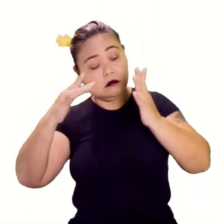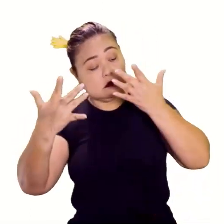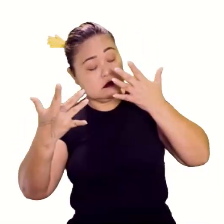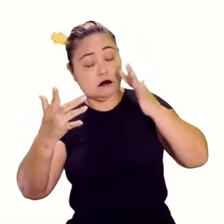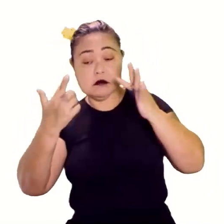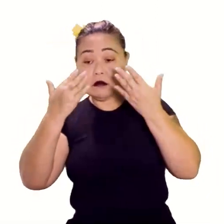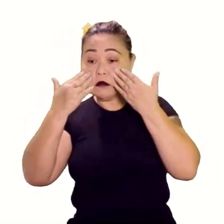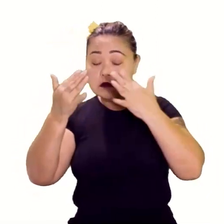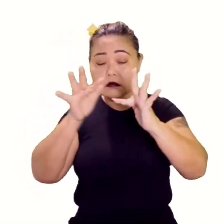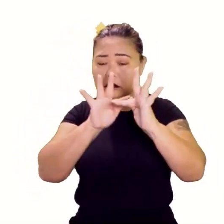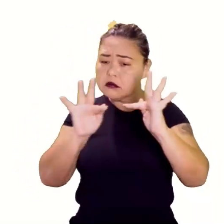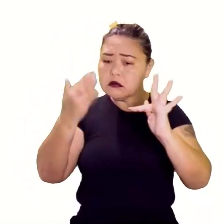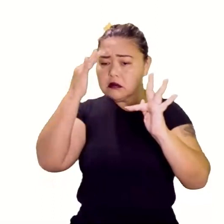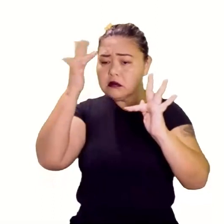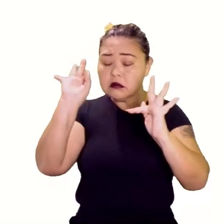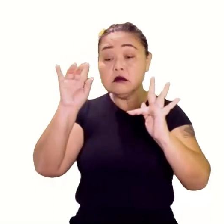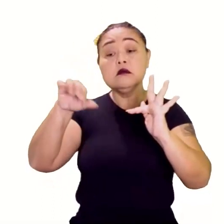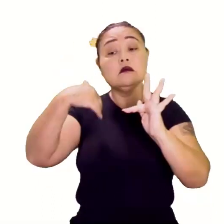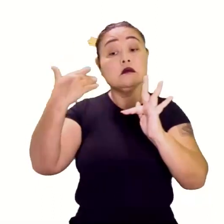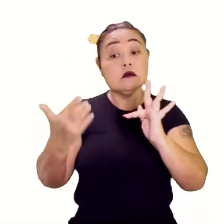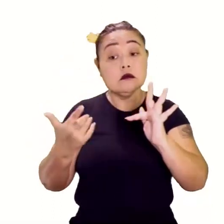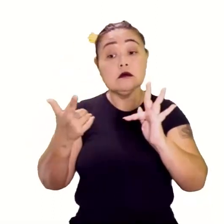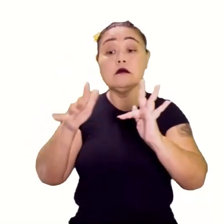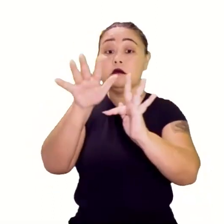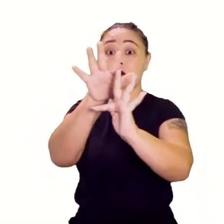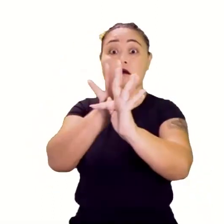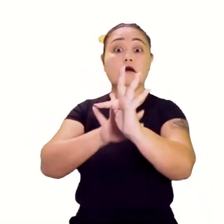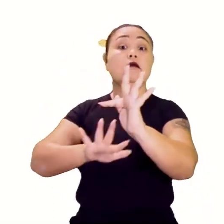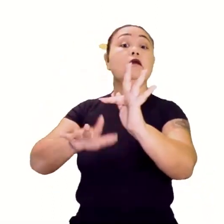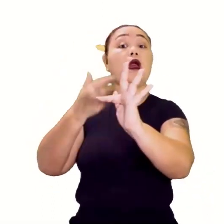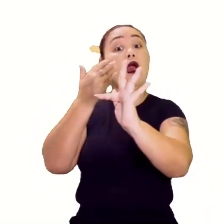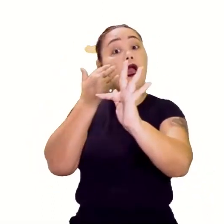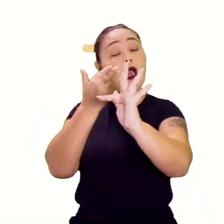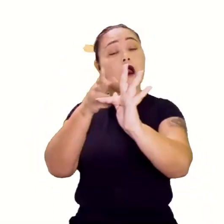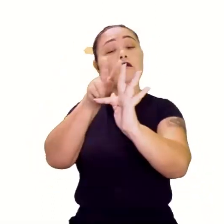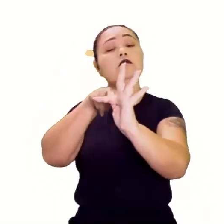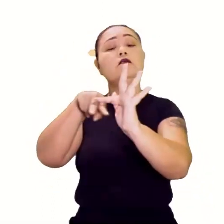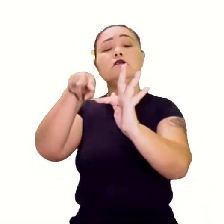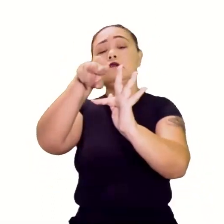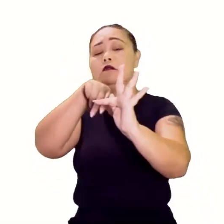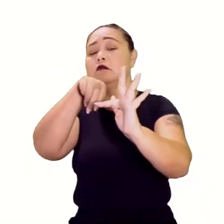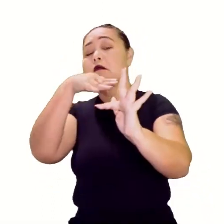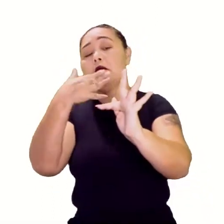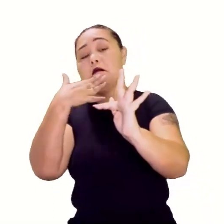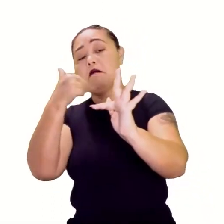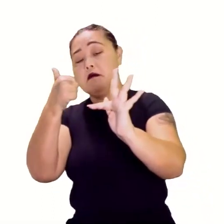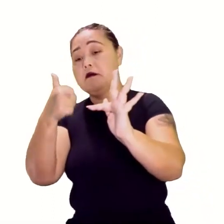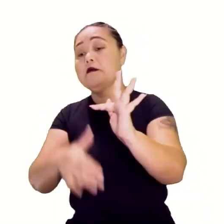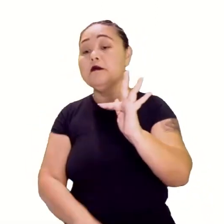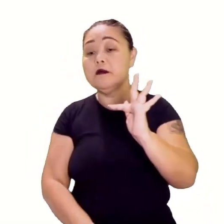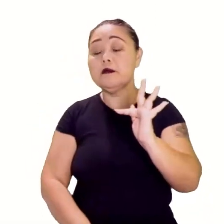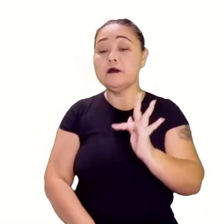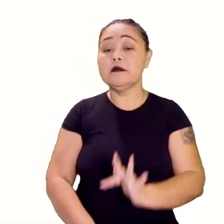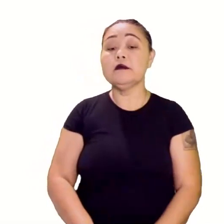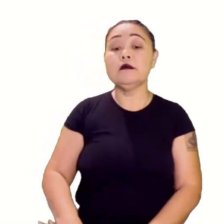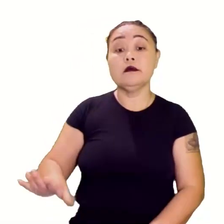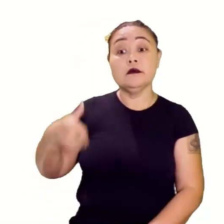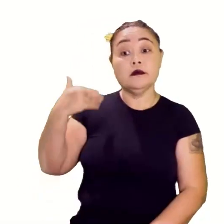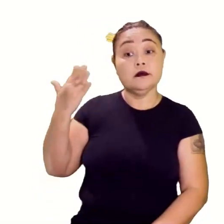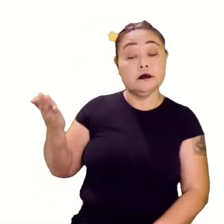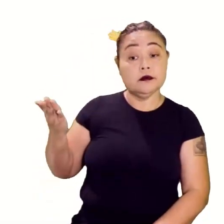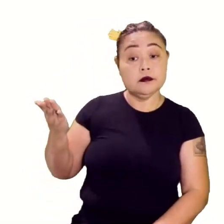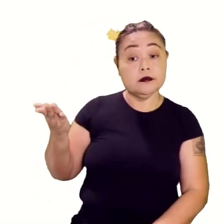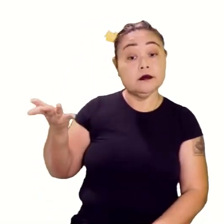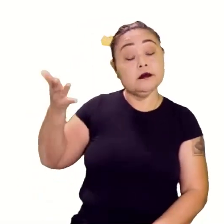olha para a função e não entende muito, mas quando a gente olha graficamente, a gente já visualiza bem melhor, né? Então,